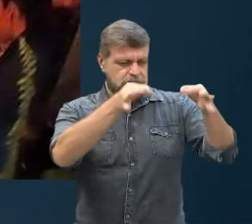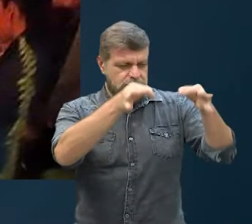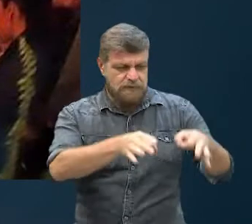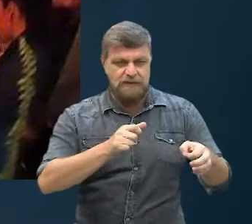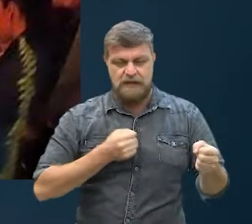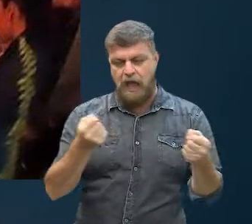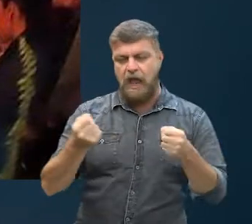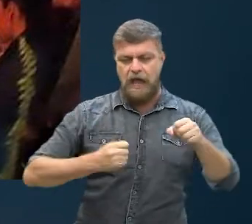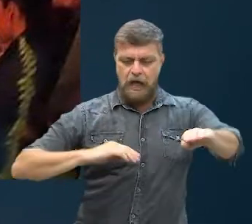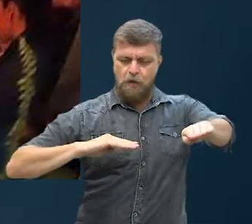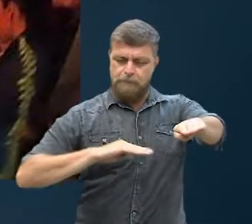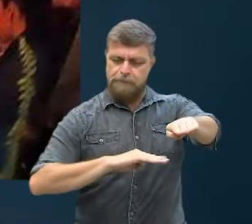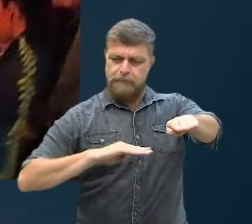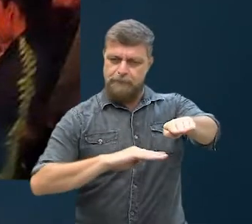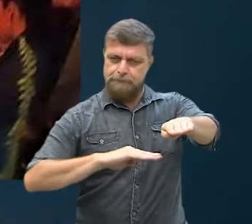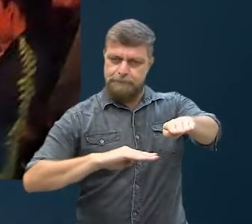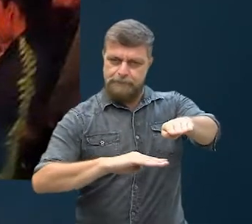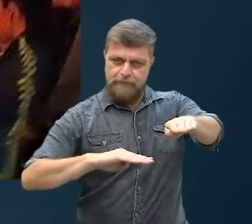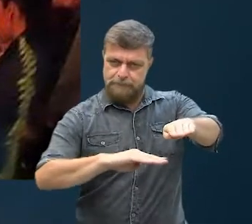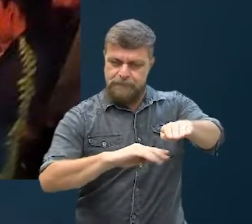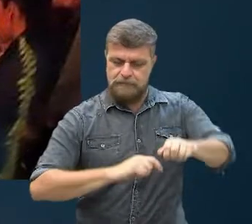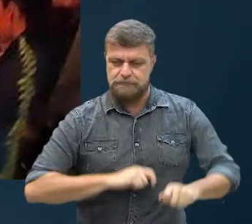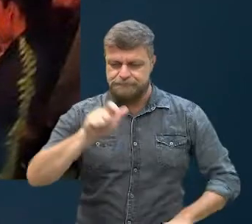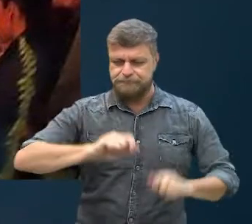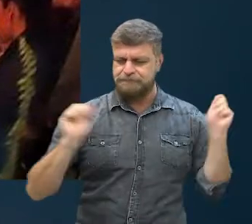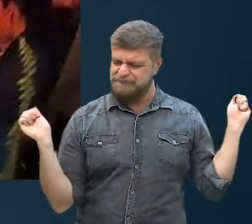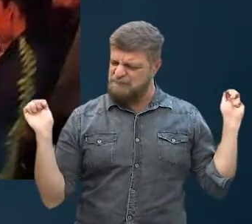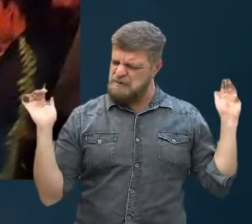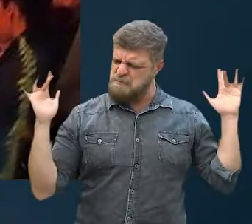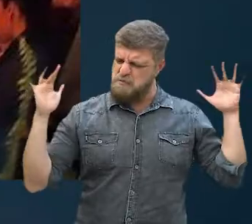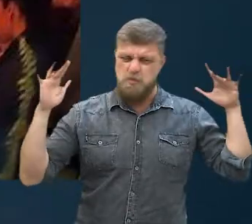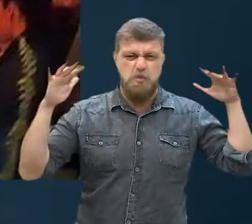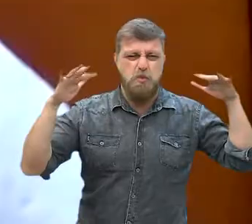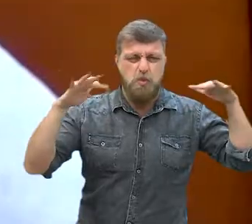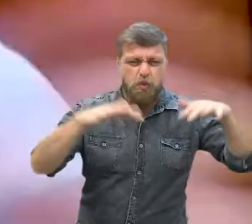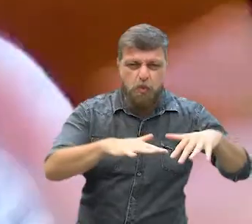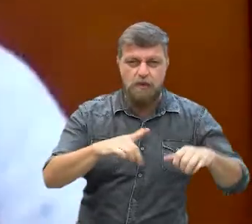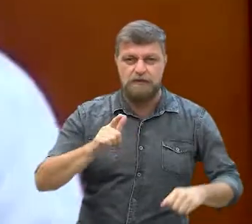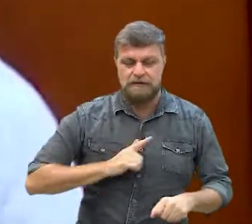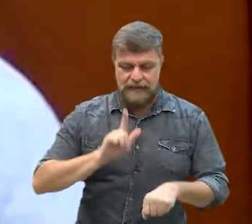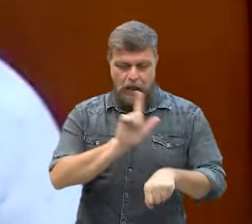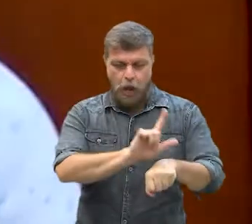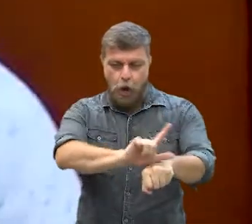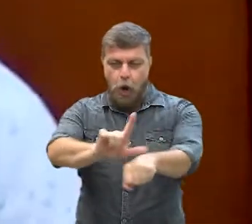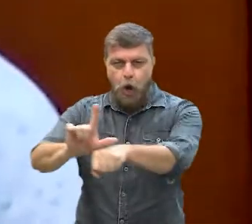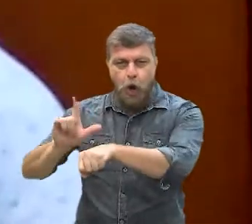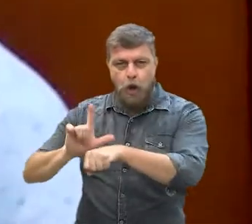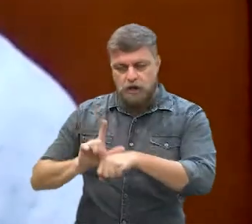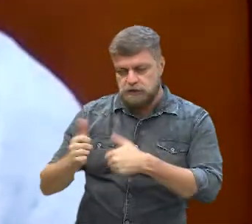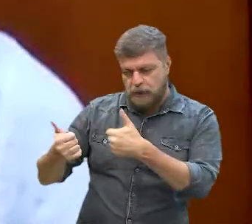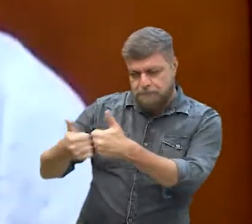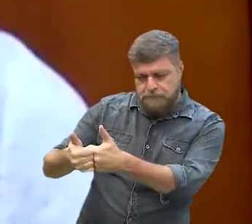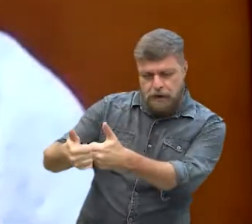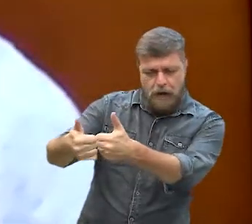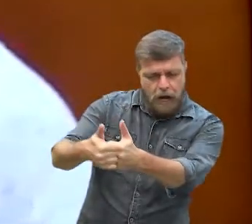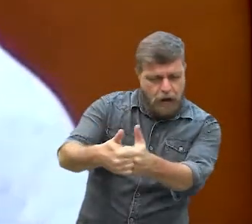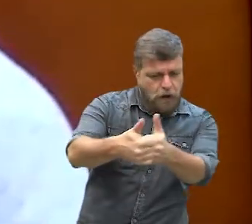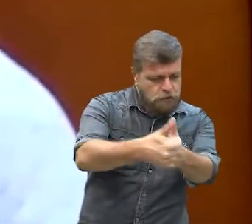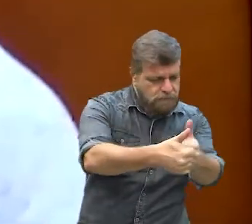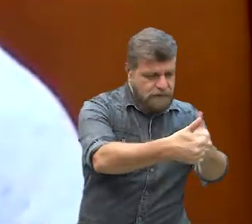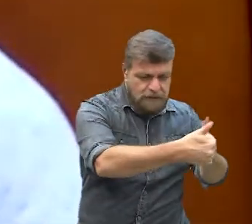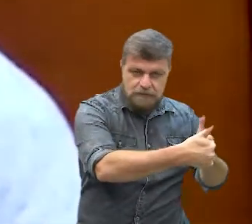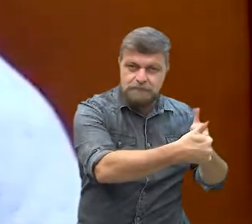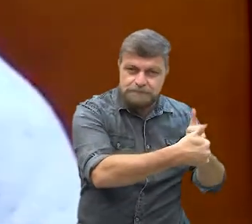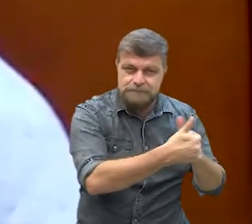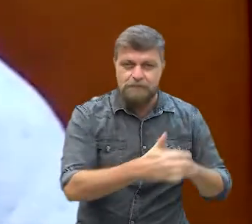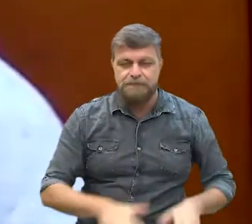lugar onde tem estacionamento, que pode comportar bastante clientes, né? Tem alguns outros comércios que circulam